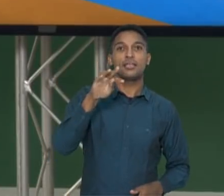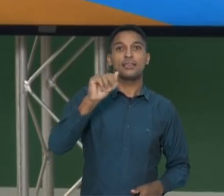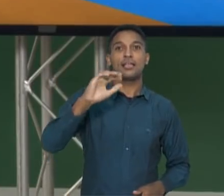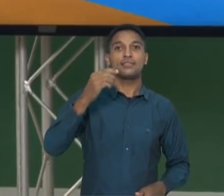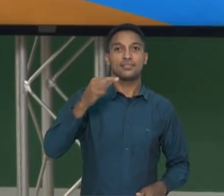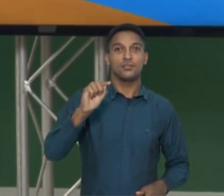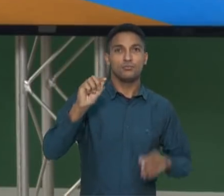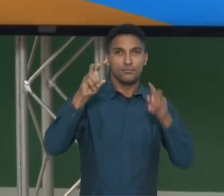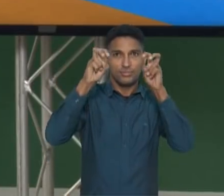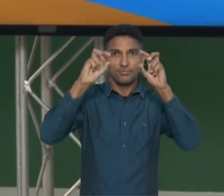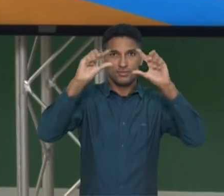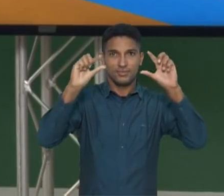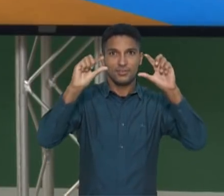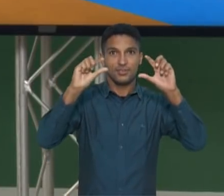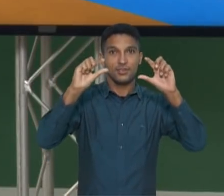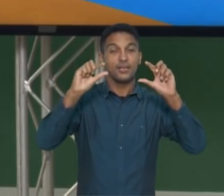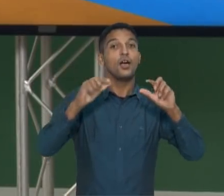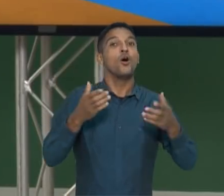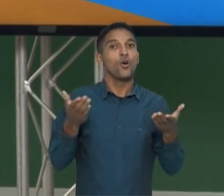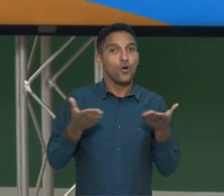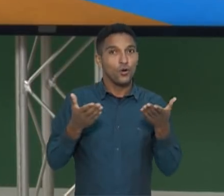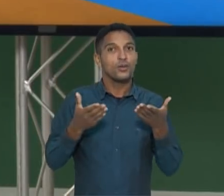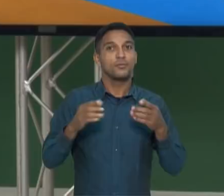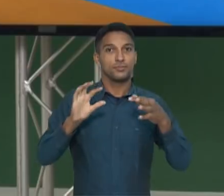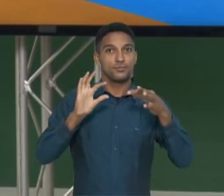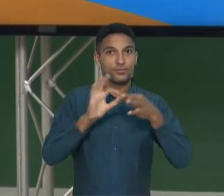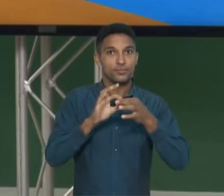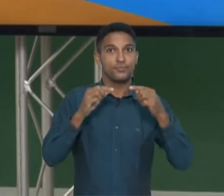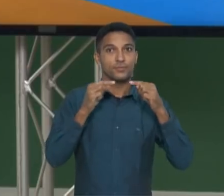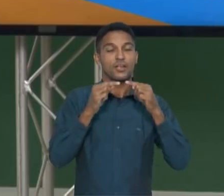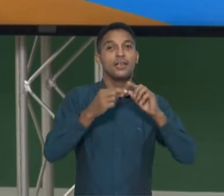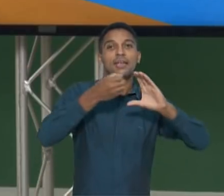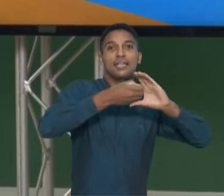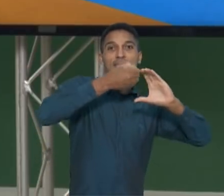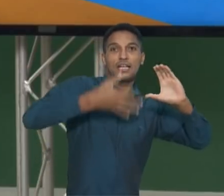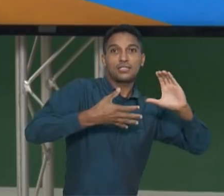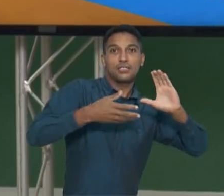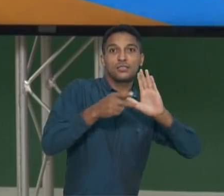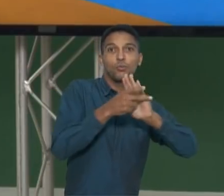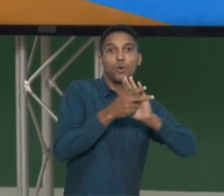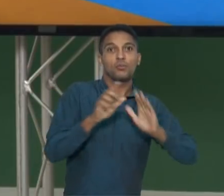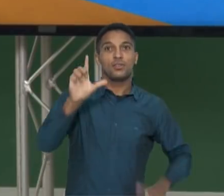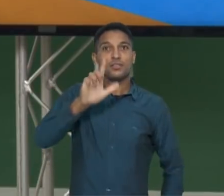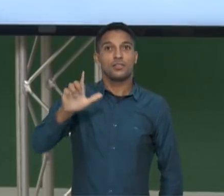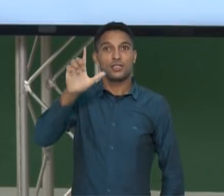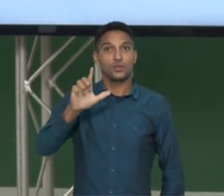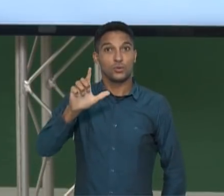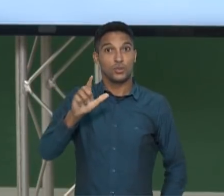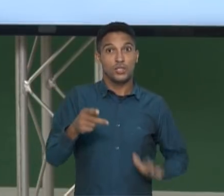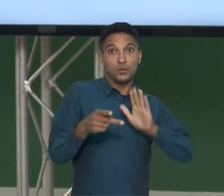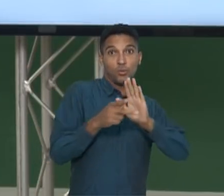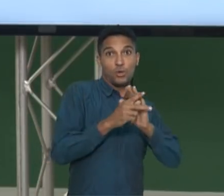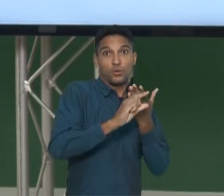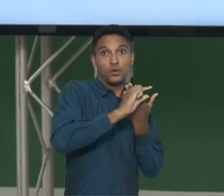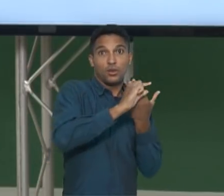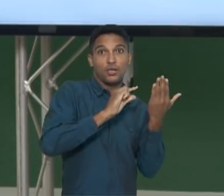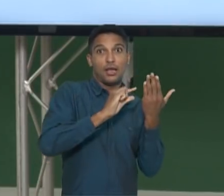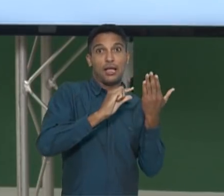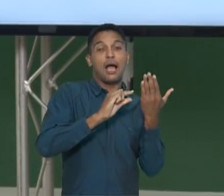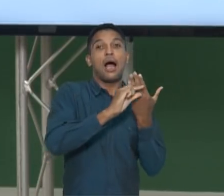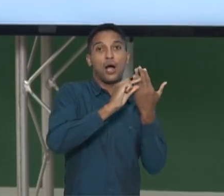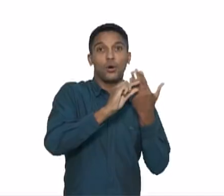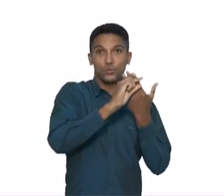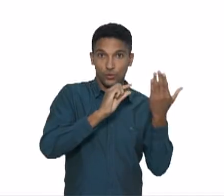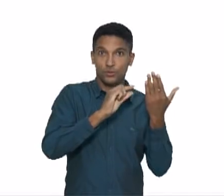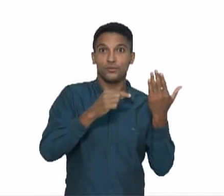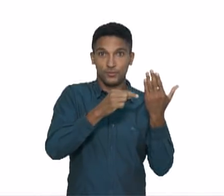sobre ali algumas características que compõem a literatura produzida por essa escritora, certo? Então, na